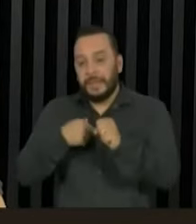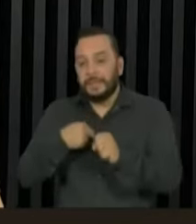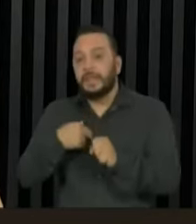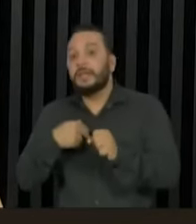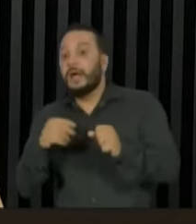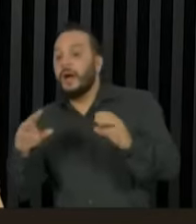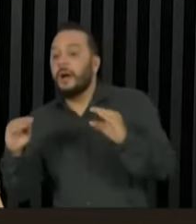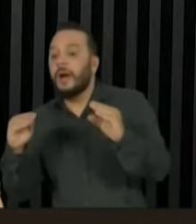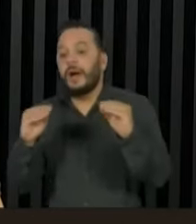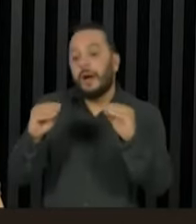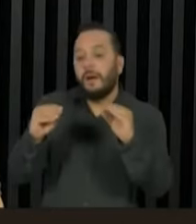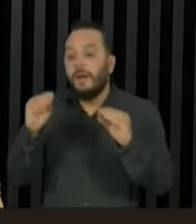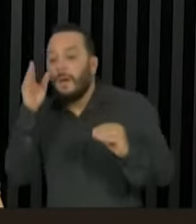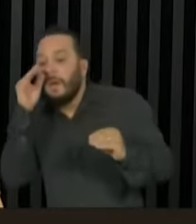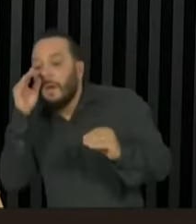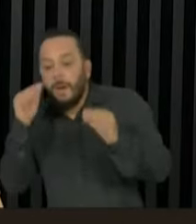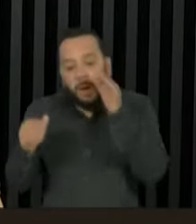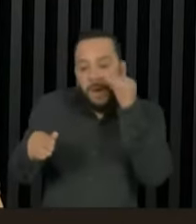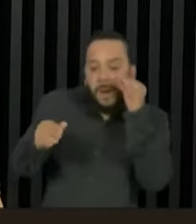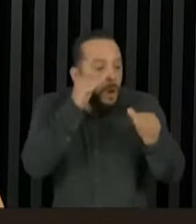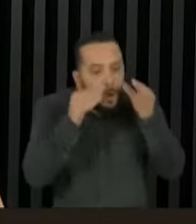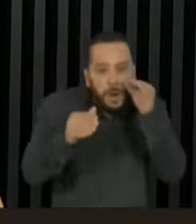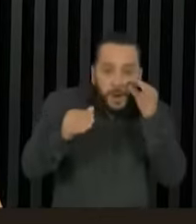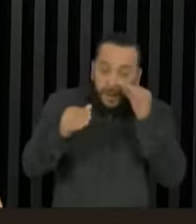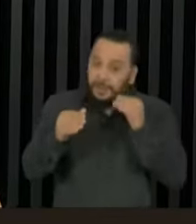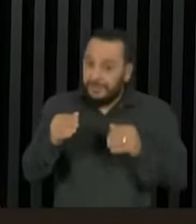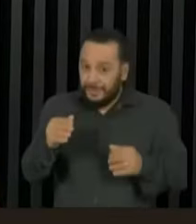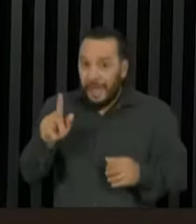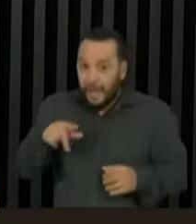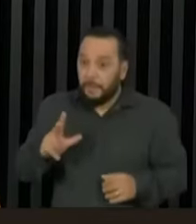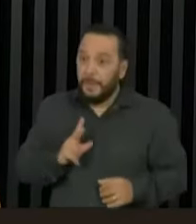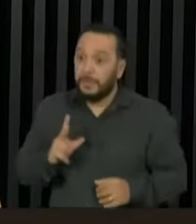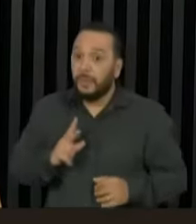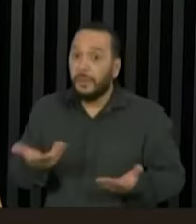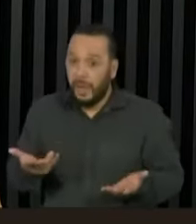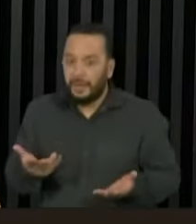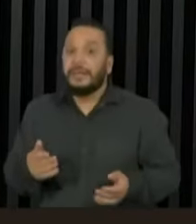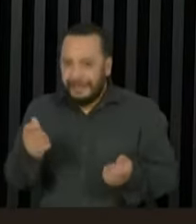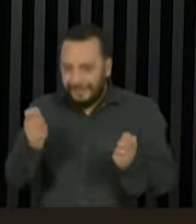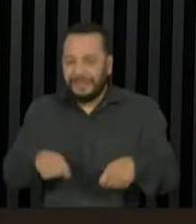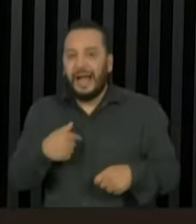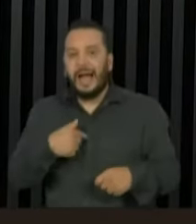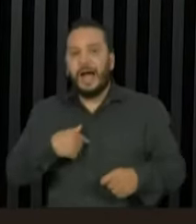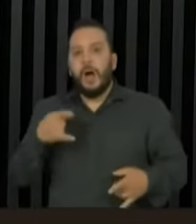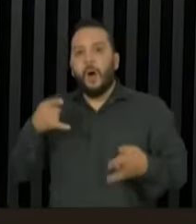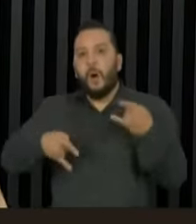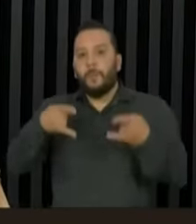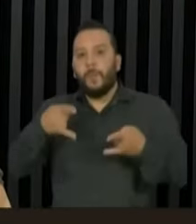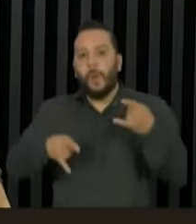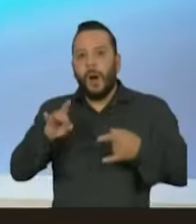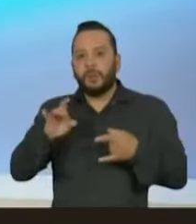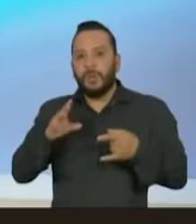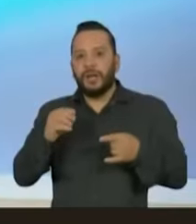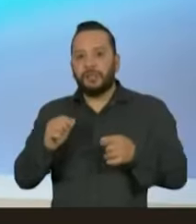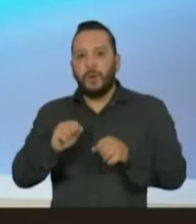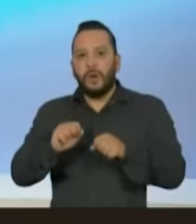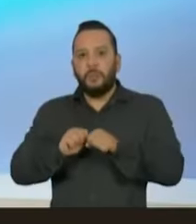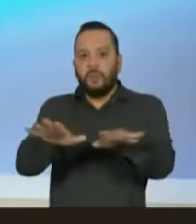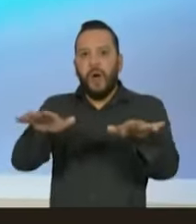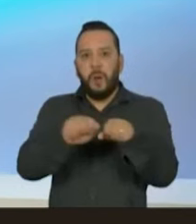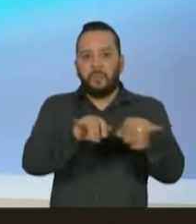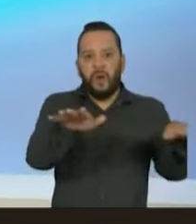conversa de saber o que que você tá disponibilizando para as outras pessoas é possível combater os robôs do WhatsApp mas e o boca boca do WhatsApp que compartilha